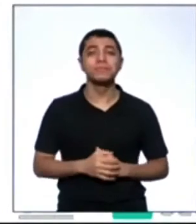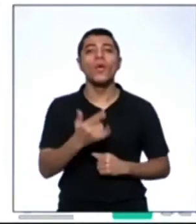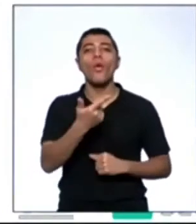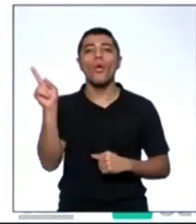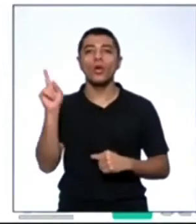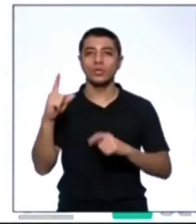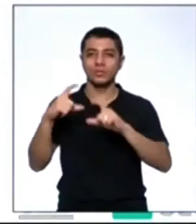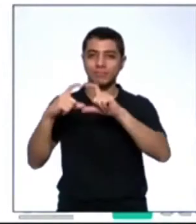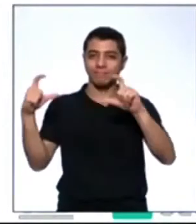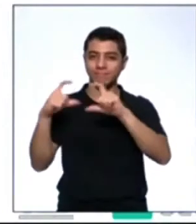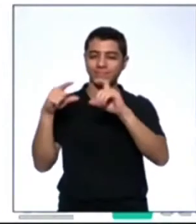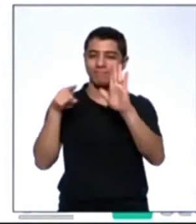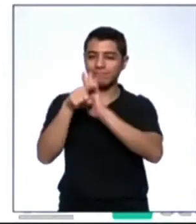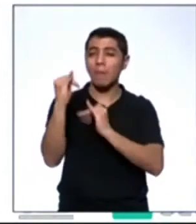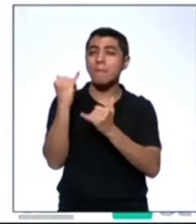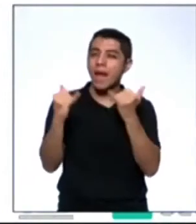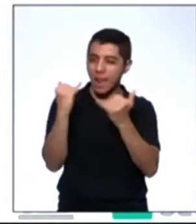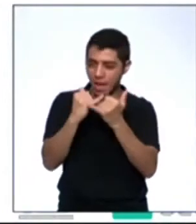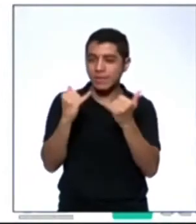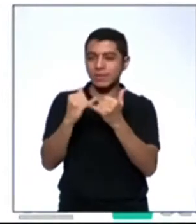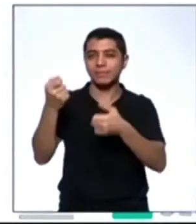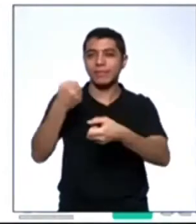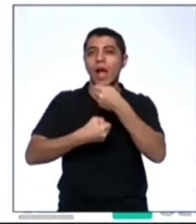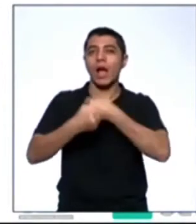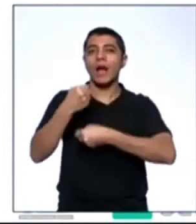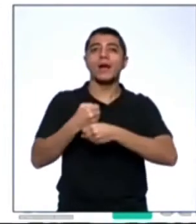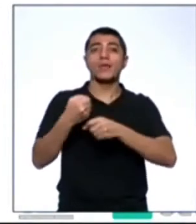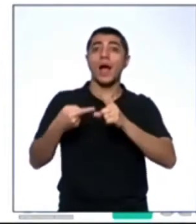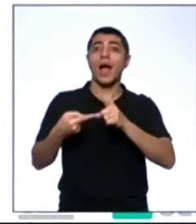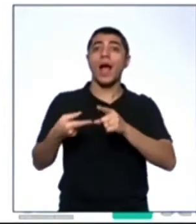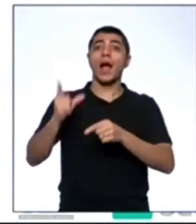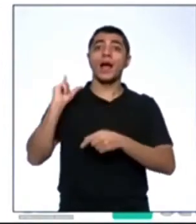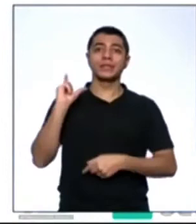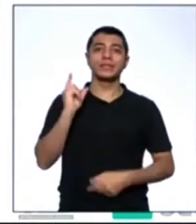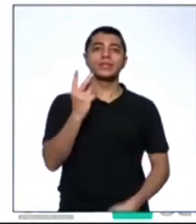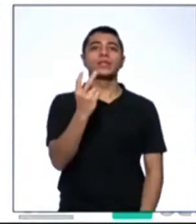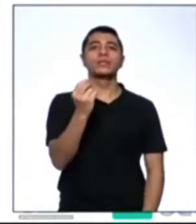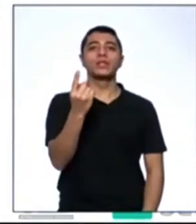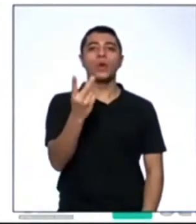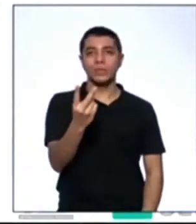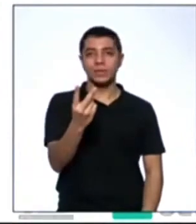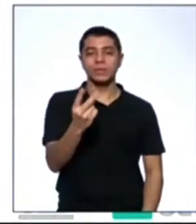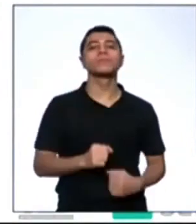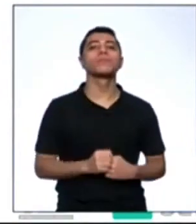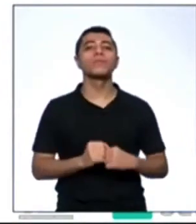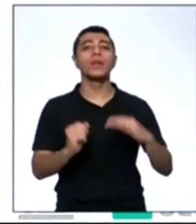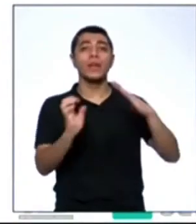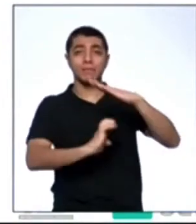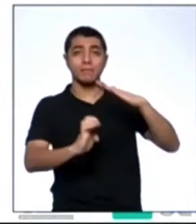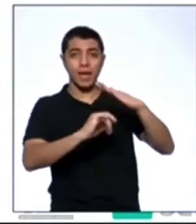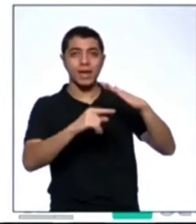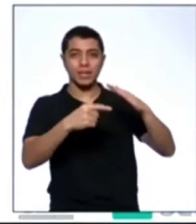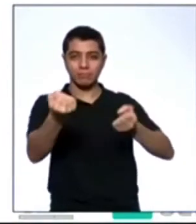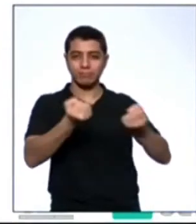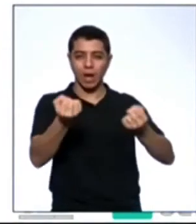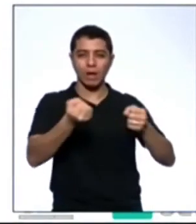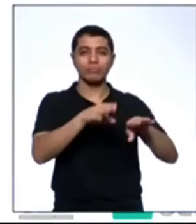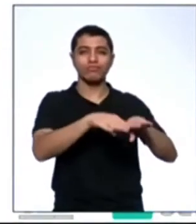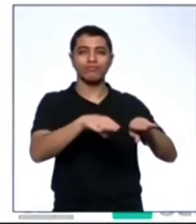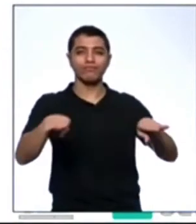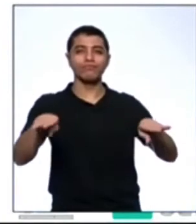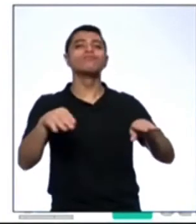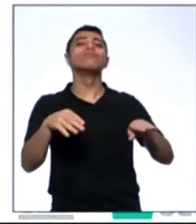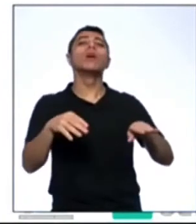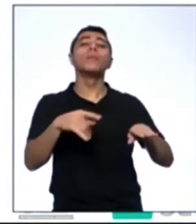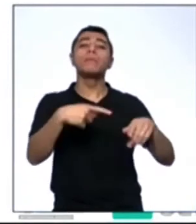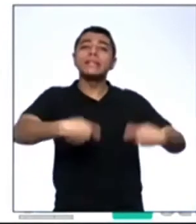em 2012, antes daquele. Ó, uma empresa de transporte precisa efetuar entrega de uma